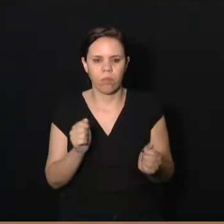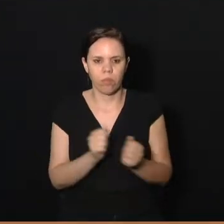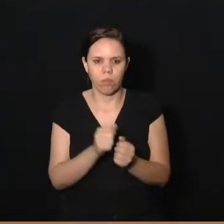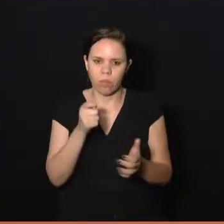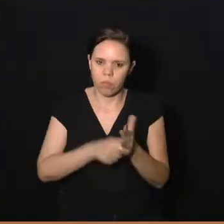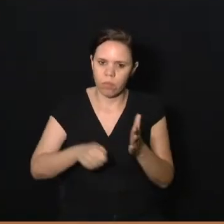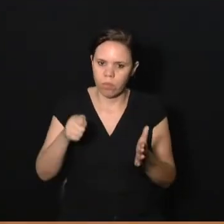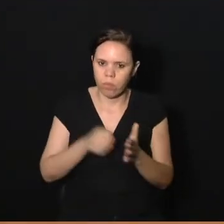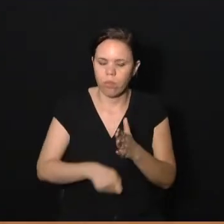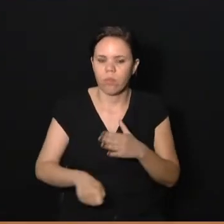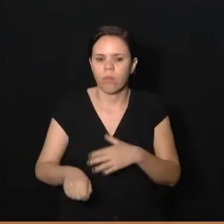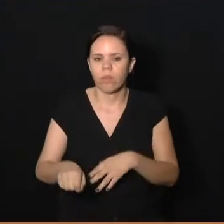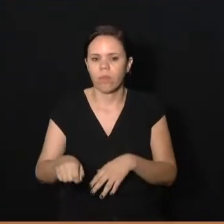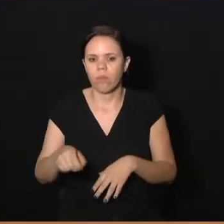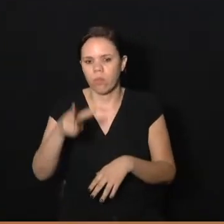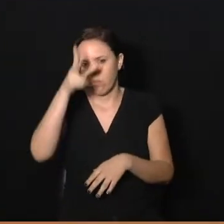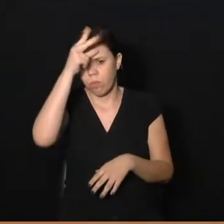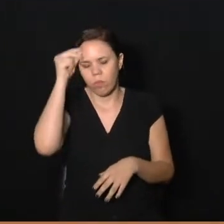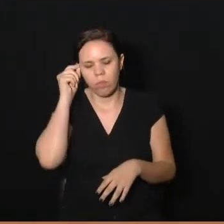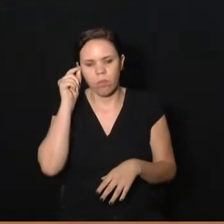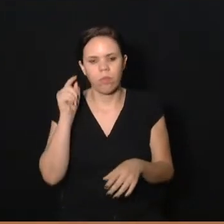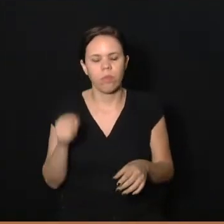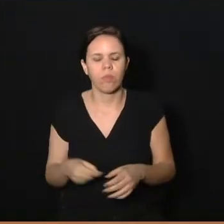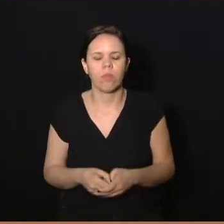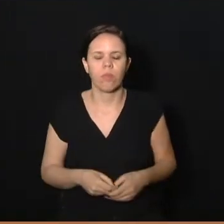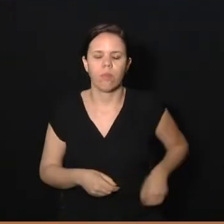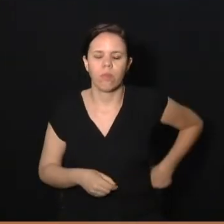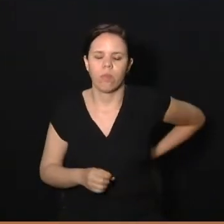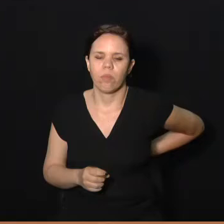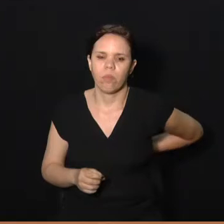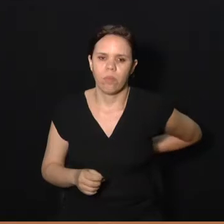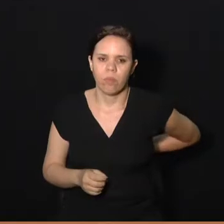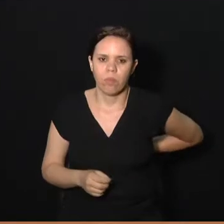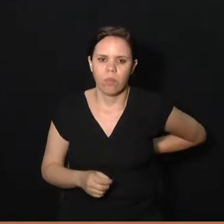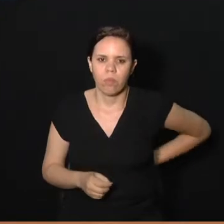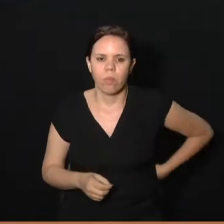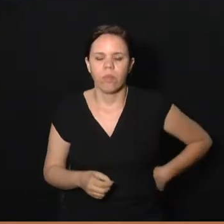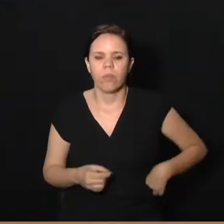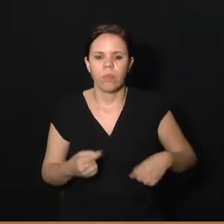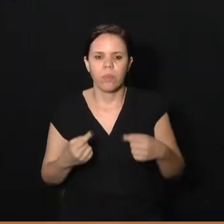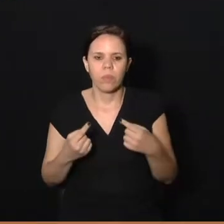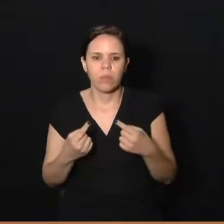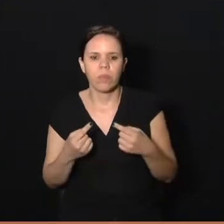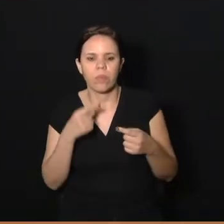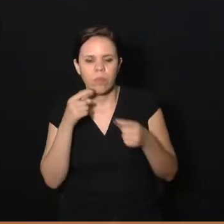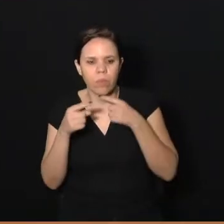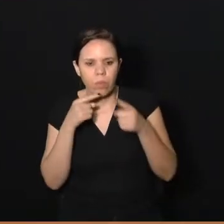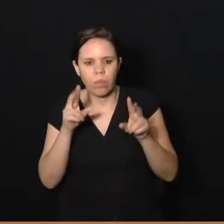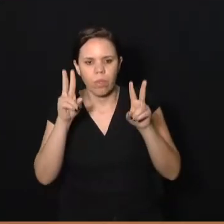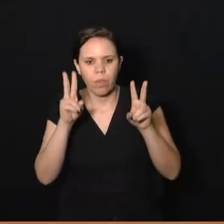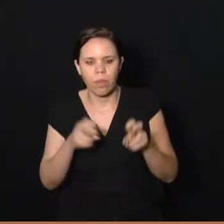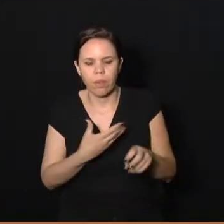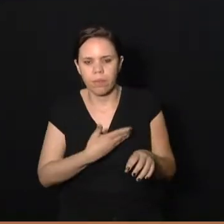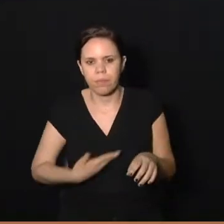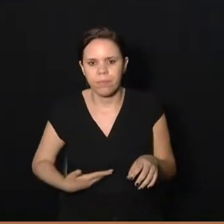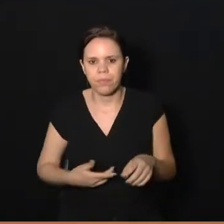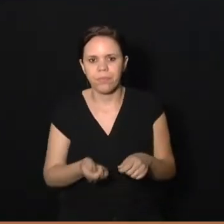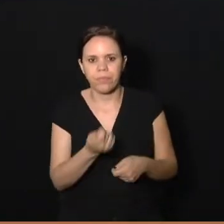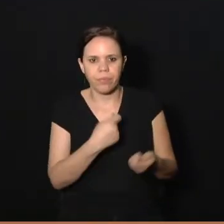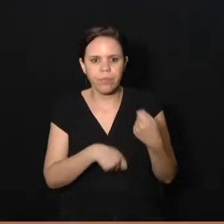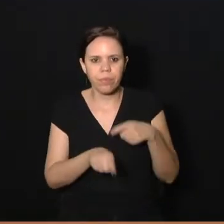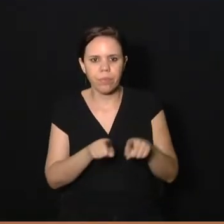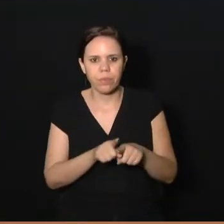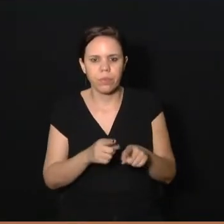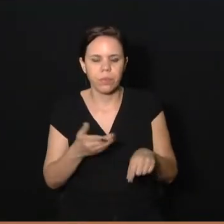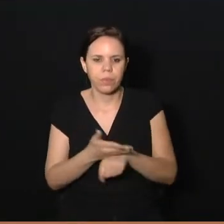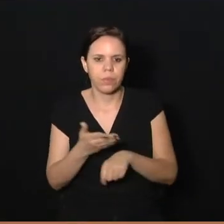públicas, os questionamentos em relação às administrações, os governos, se isso não pode estar entrando num processo